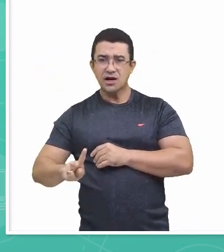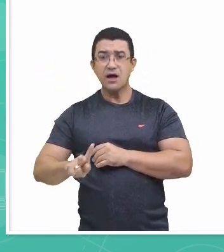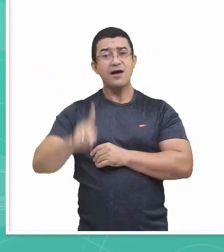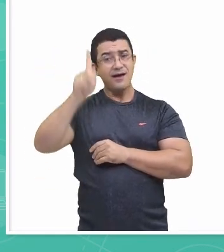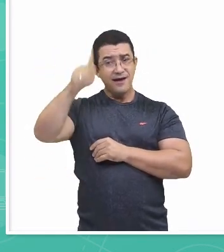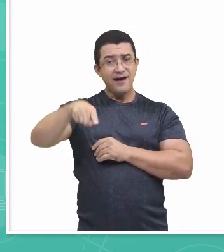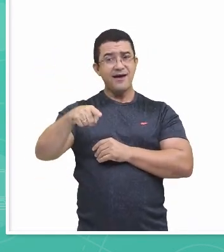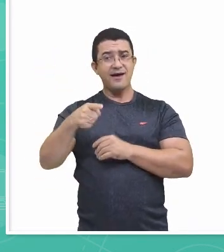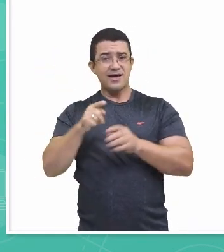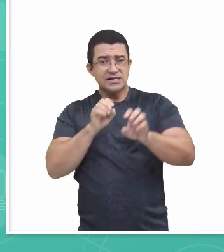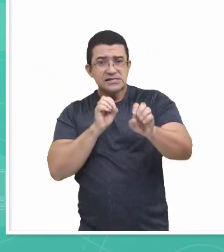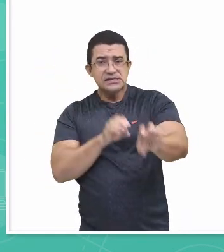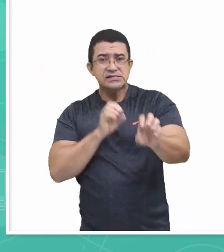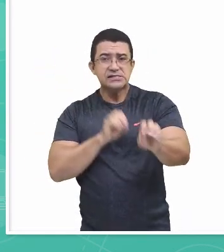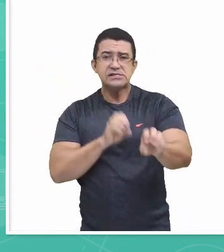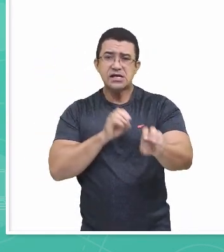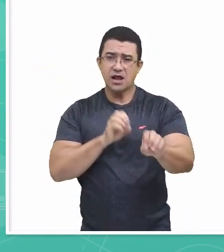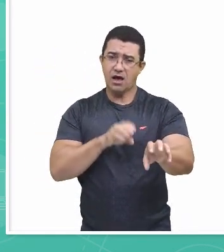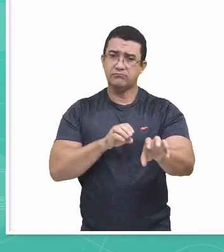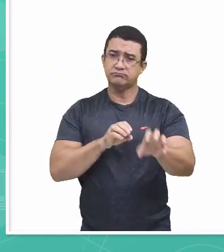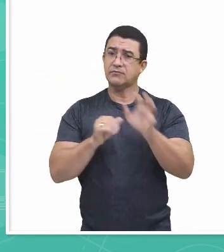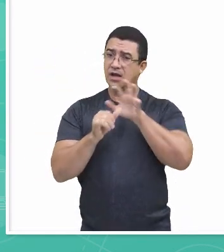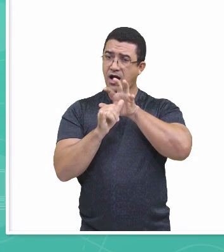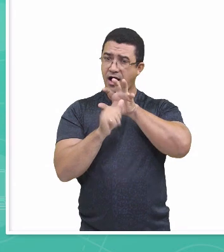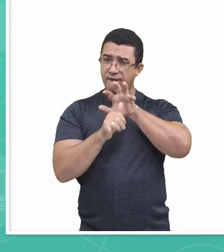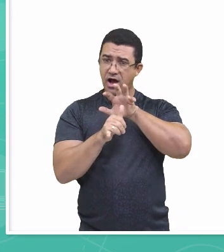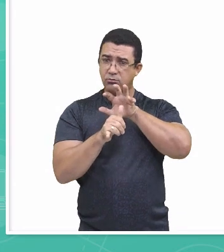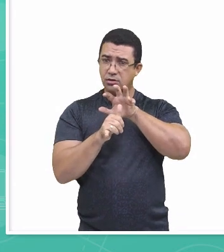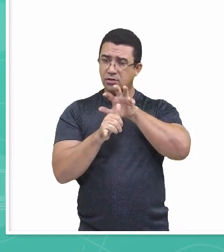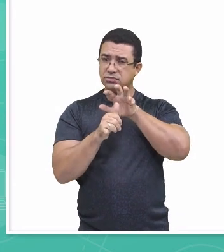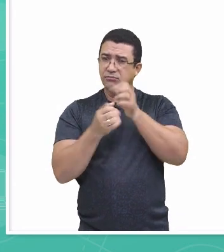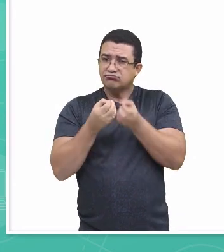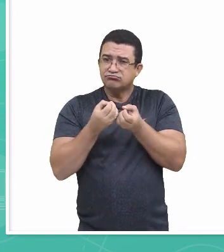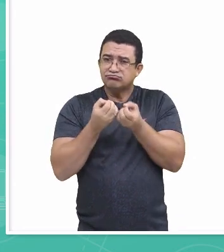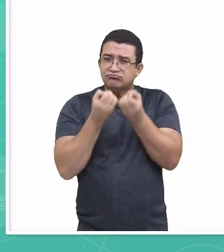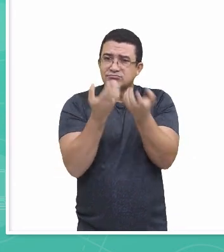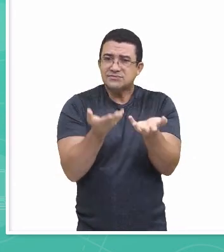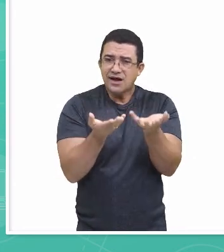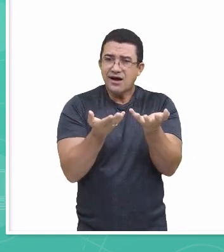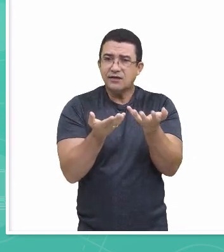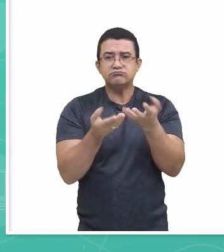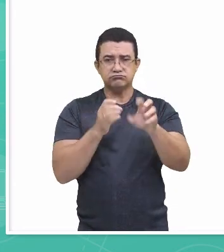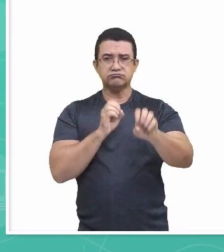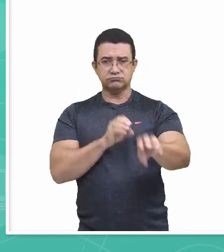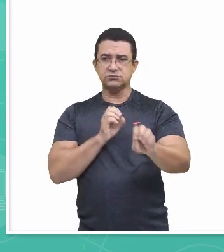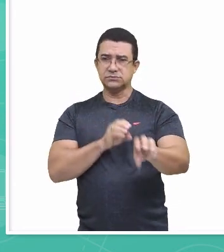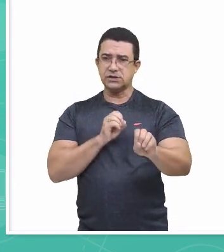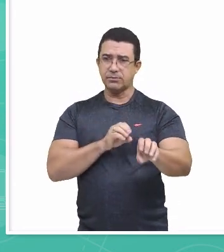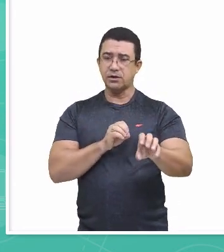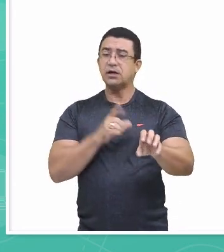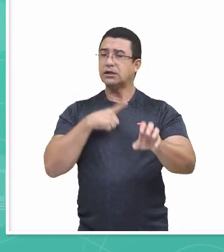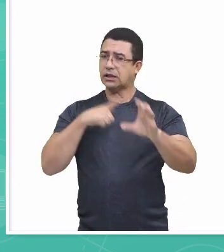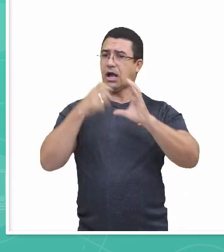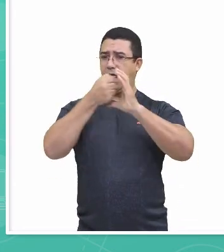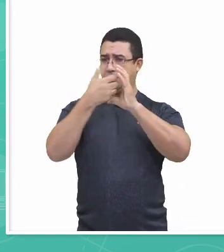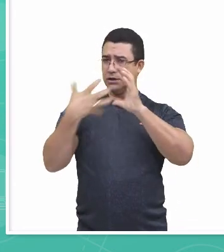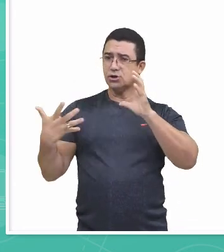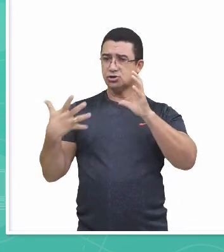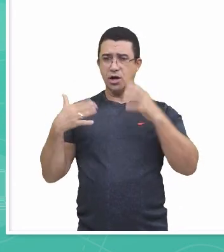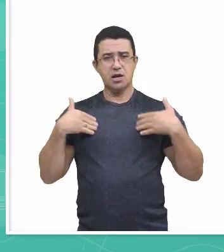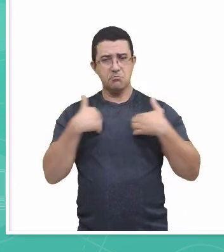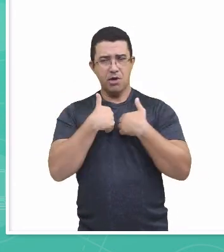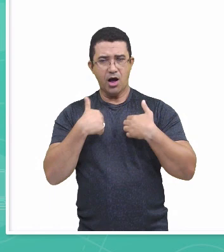ensinamento. A fábula ela vai trazer um ensinamento. Além de trazer essas características dos animais